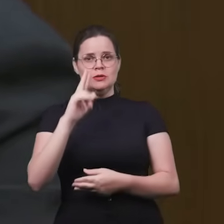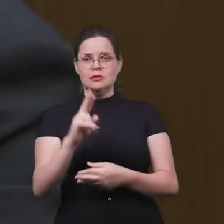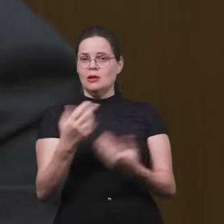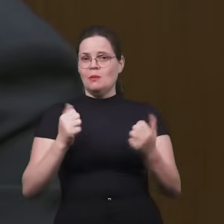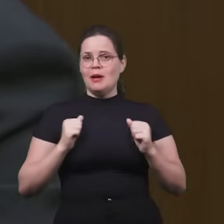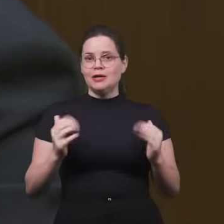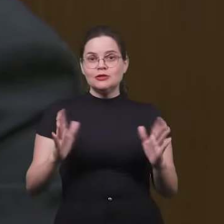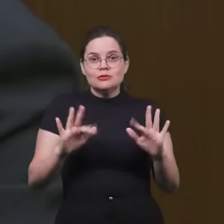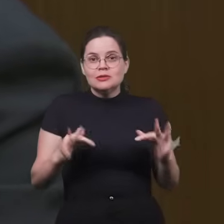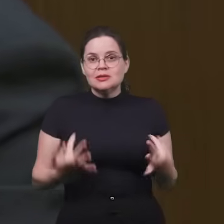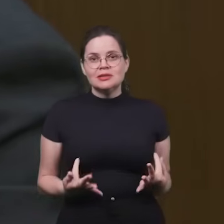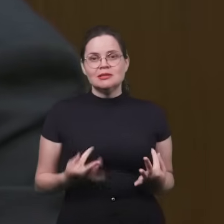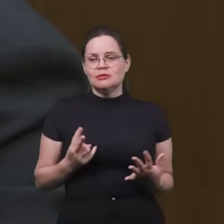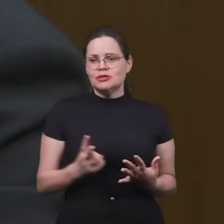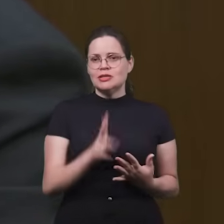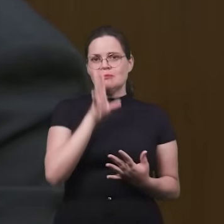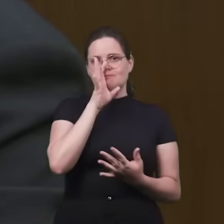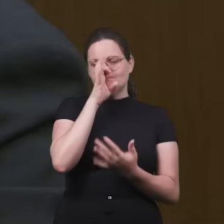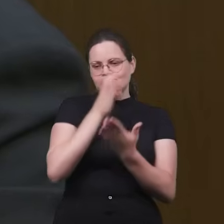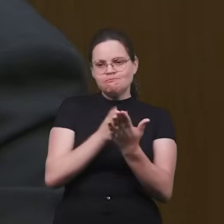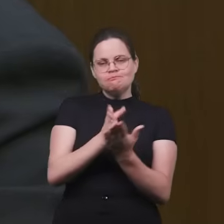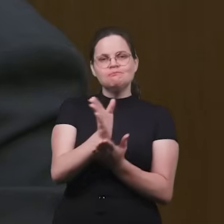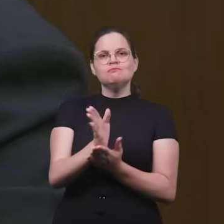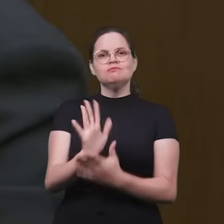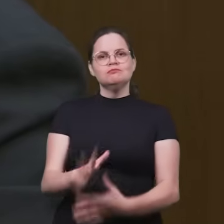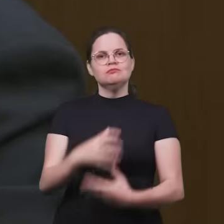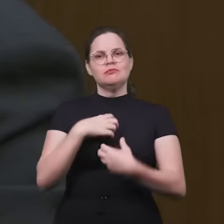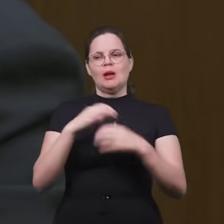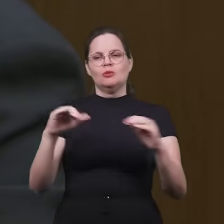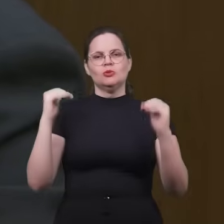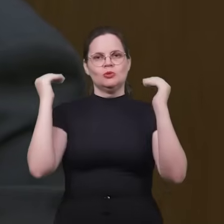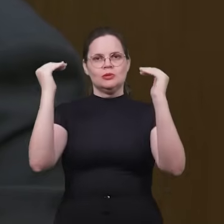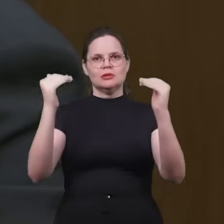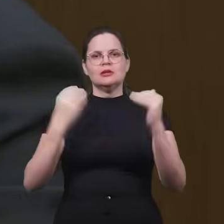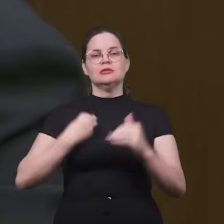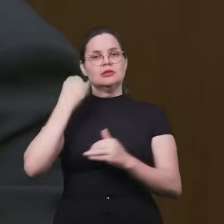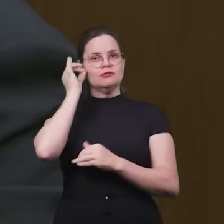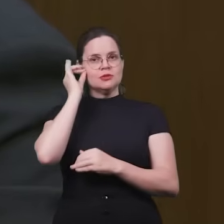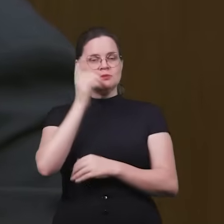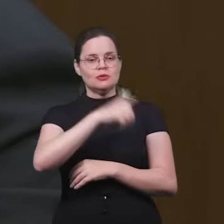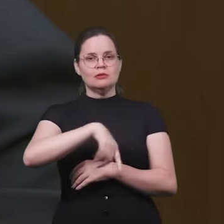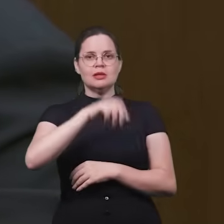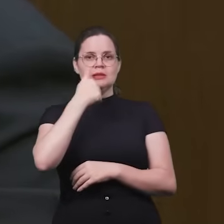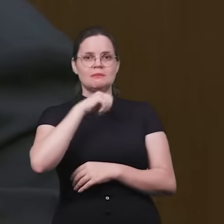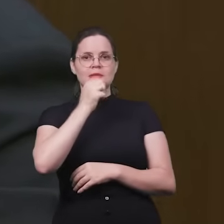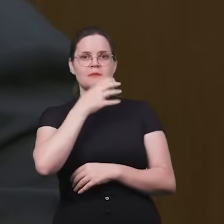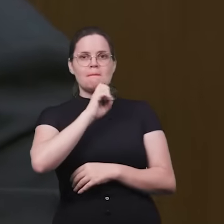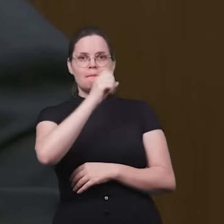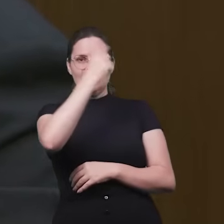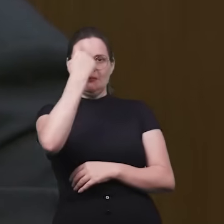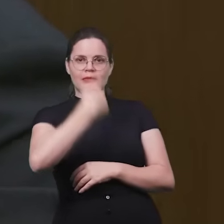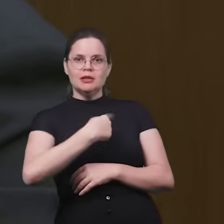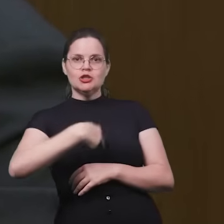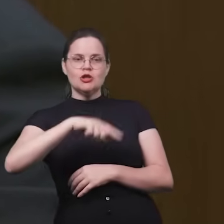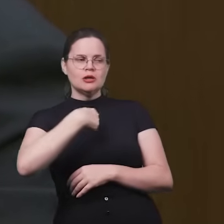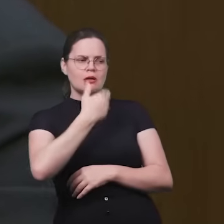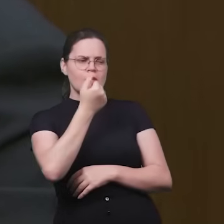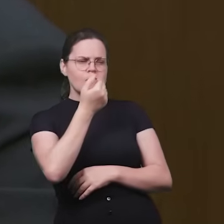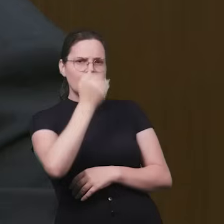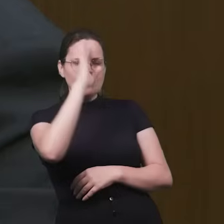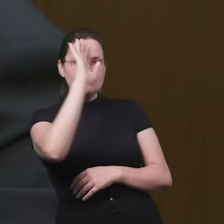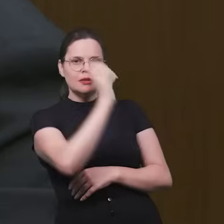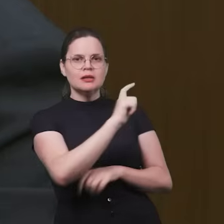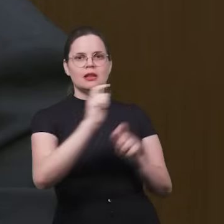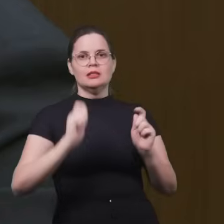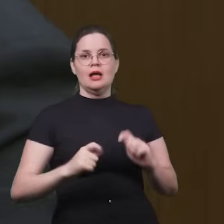simples atitude de perseverar já traz uma autoridade espiritual dos pais para com os filhos, né?